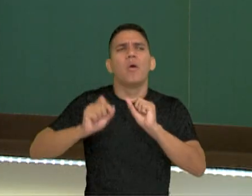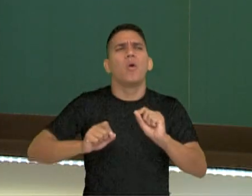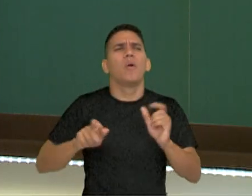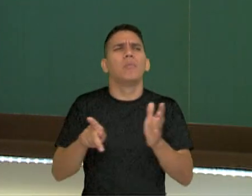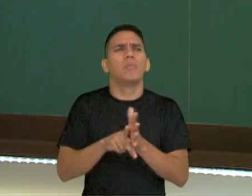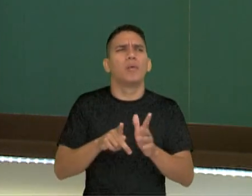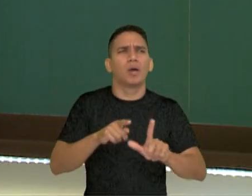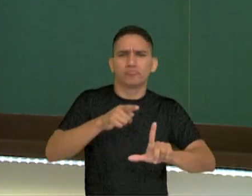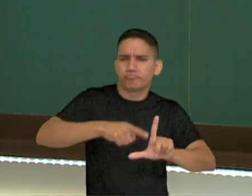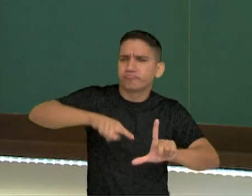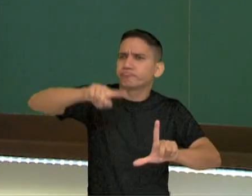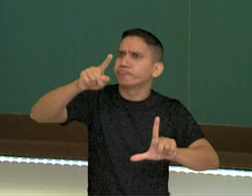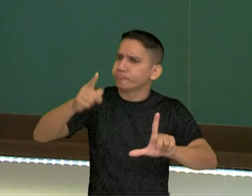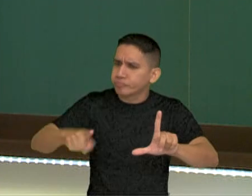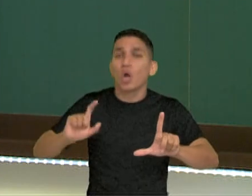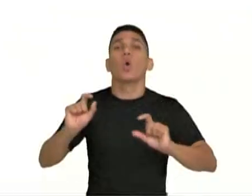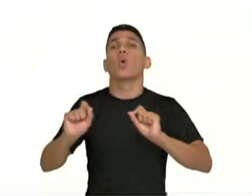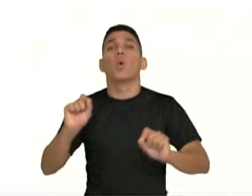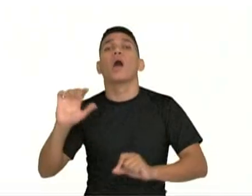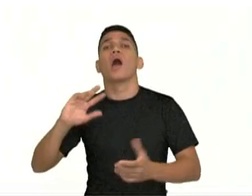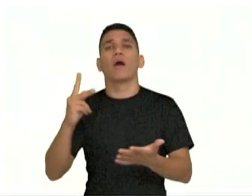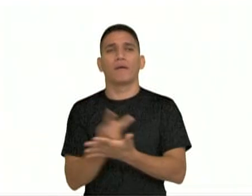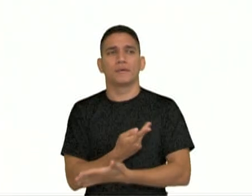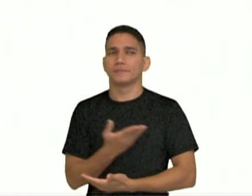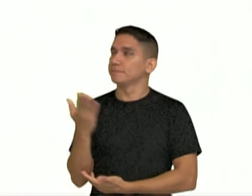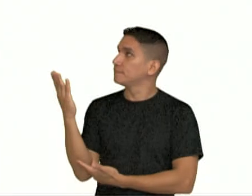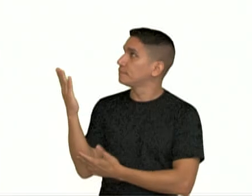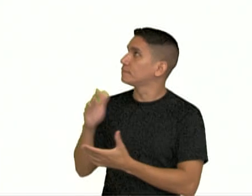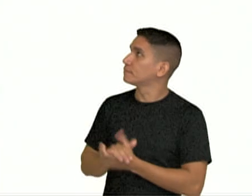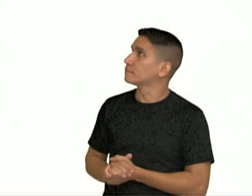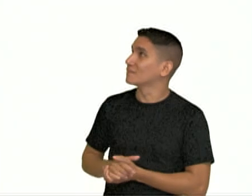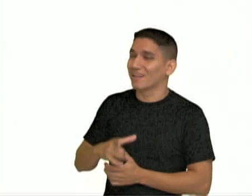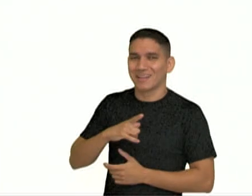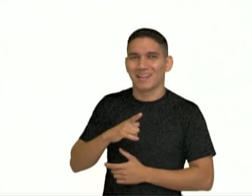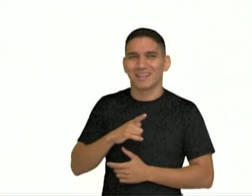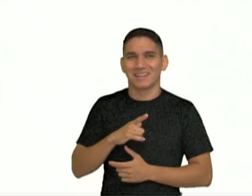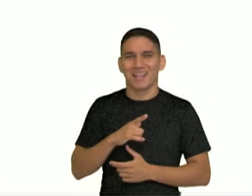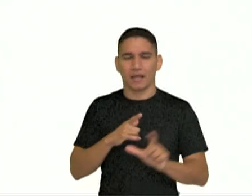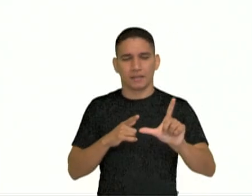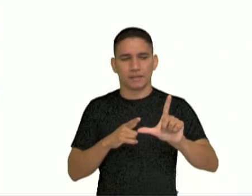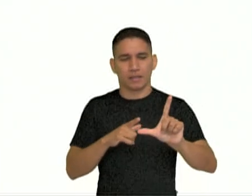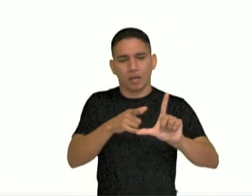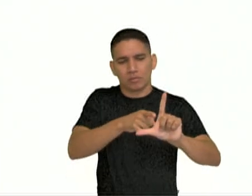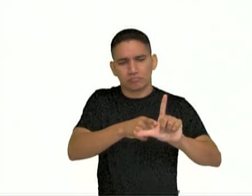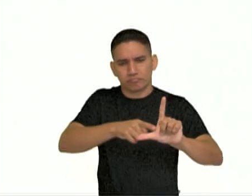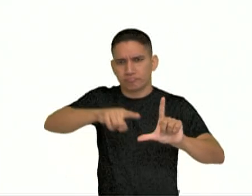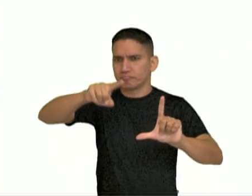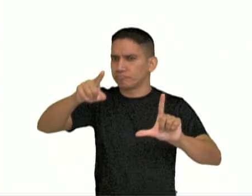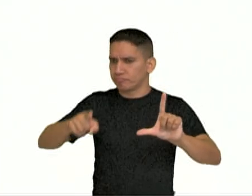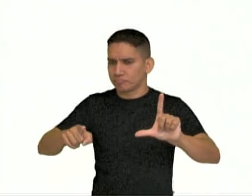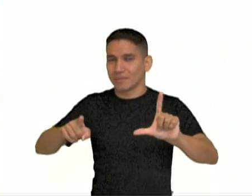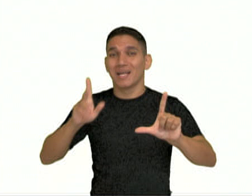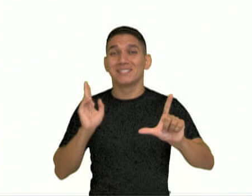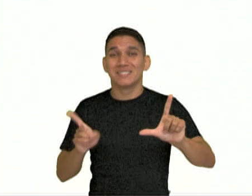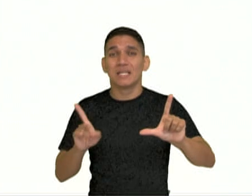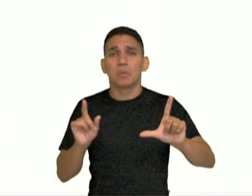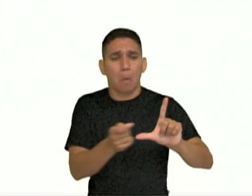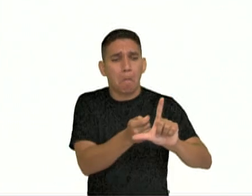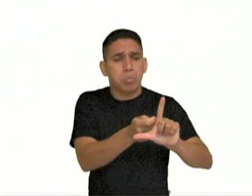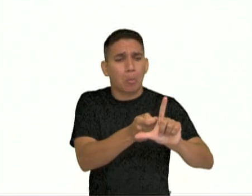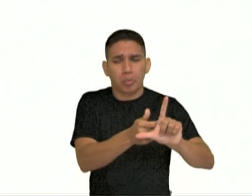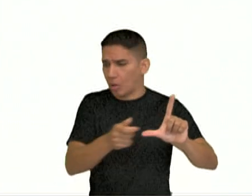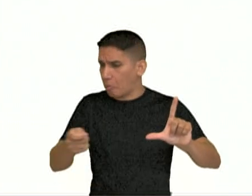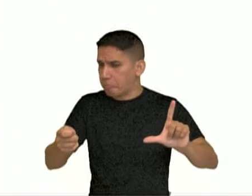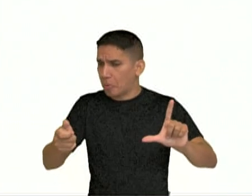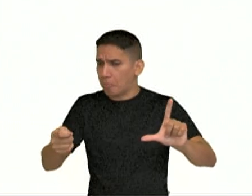ou curva normal. Olha só o que acontece. Veja que os extremos, eles são sempre mais raros de acontecer.